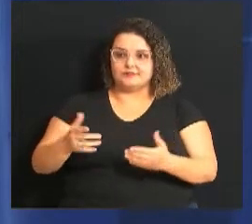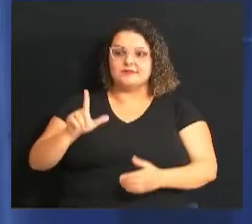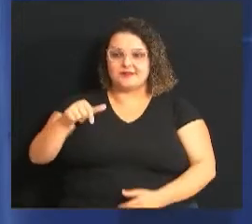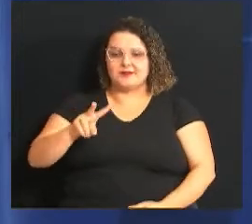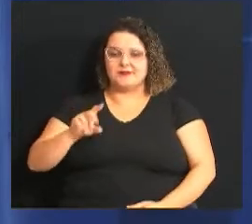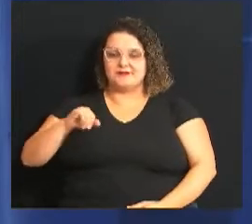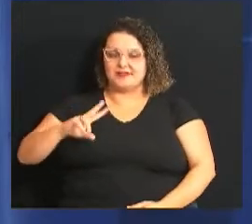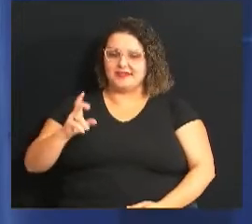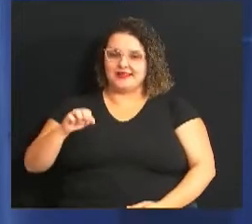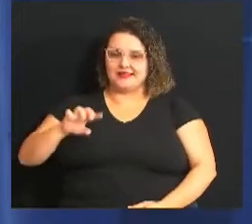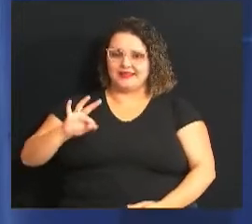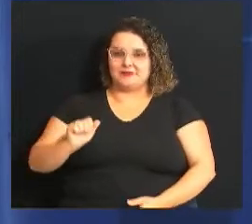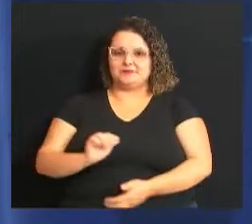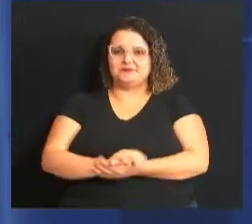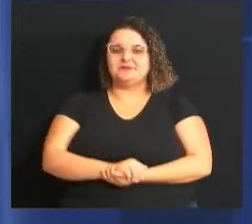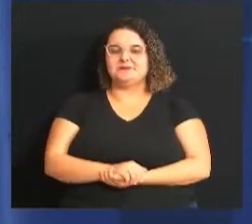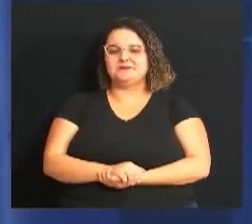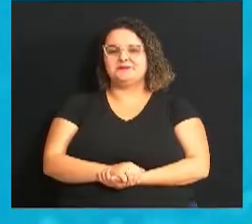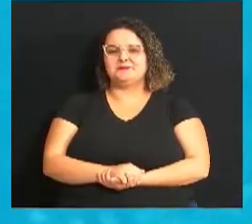vinheta.